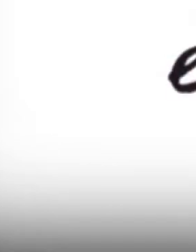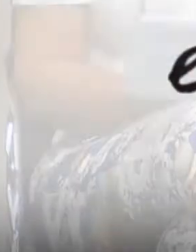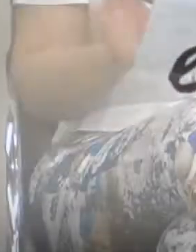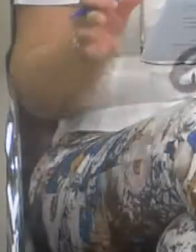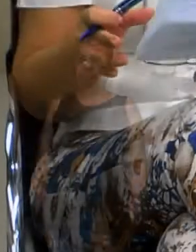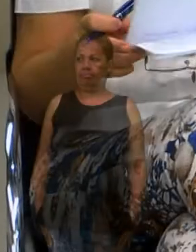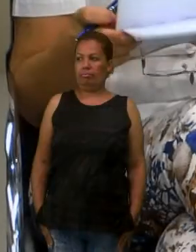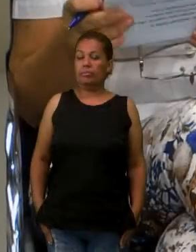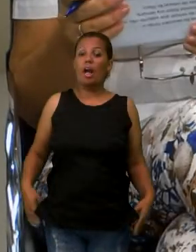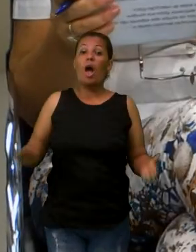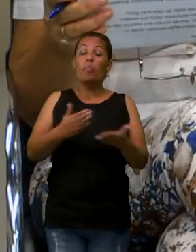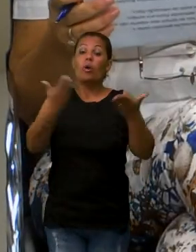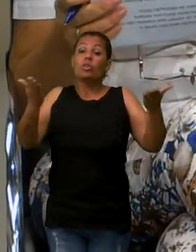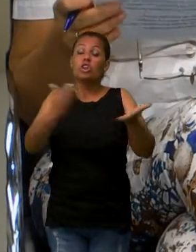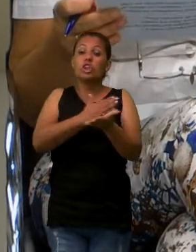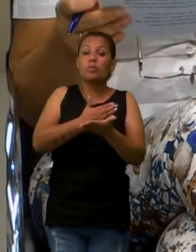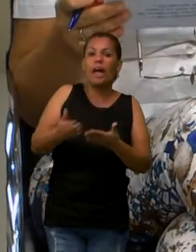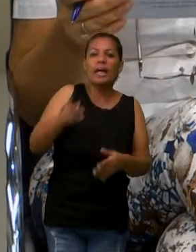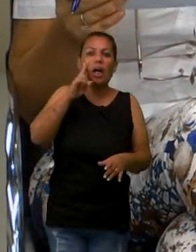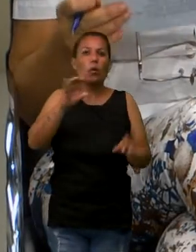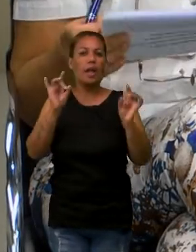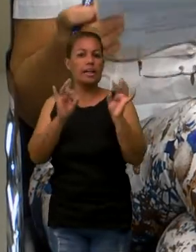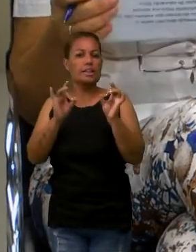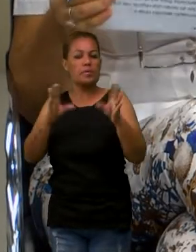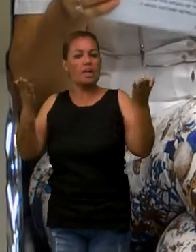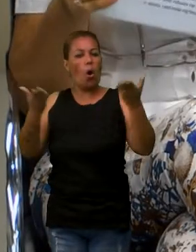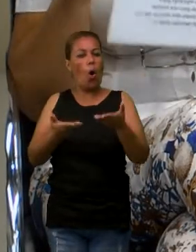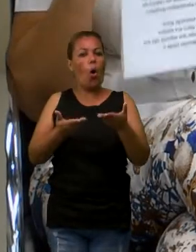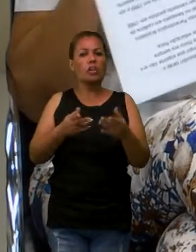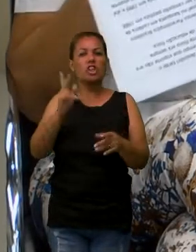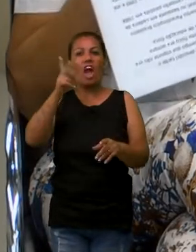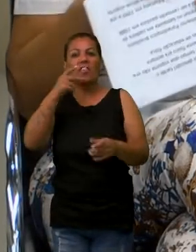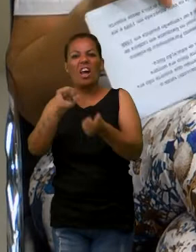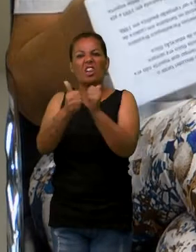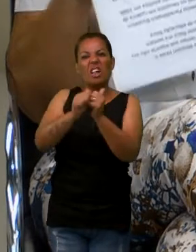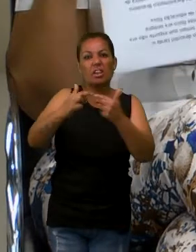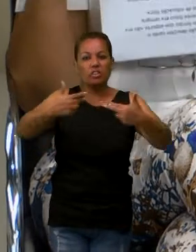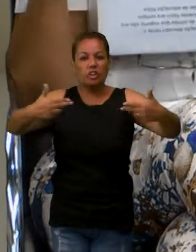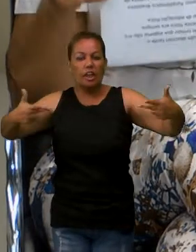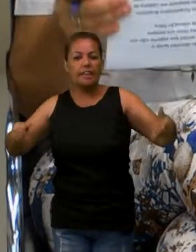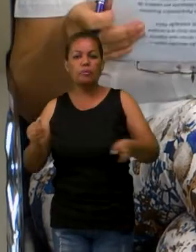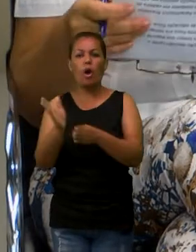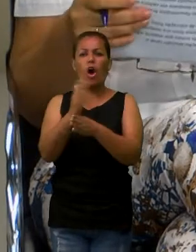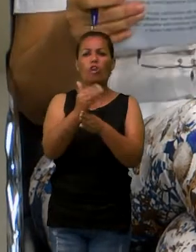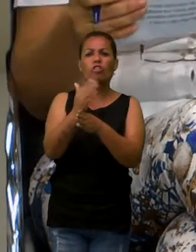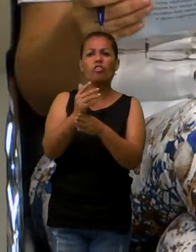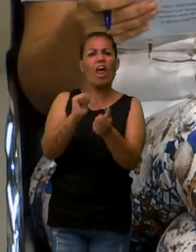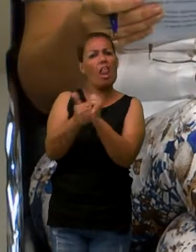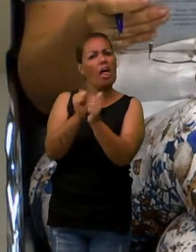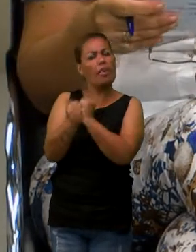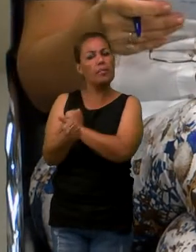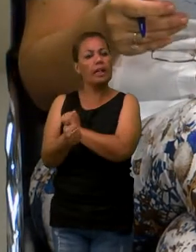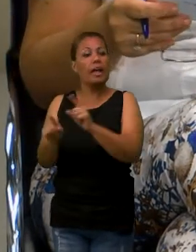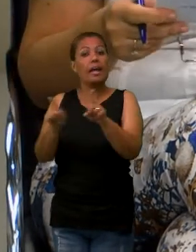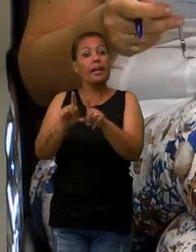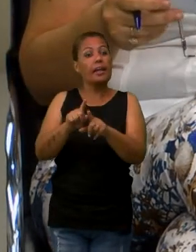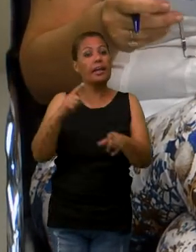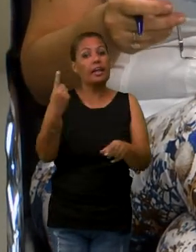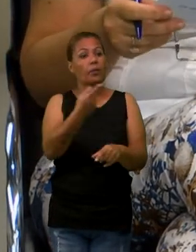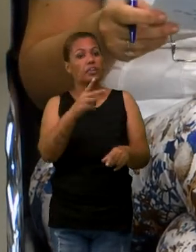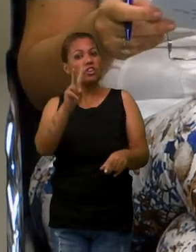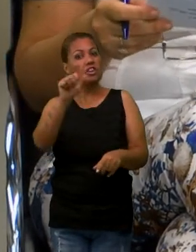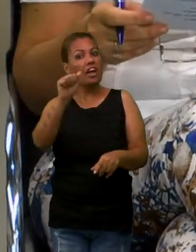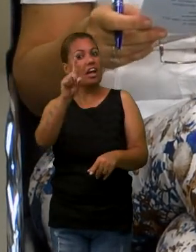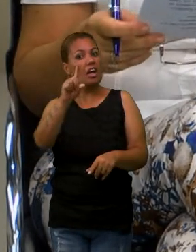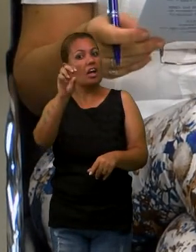bom gente nós estamos aqui no olhar especial hoje falando de esportes vela adaptada e quem está aqui com a gente né